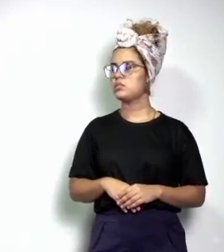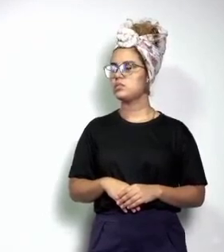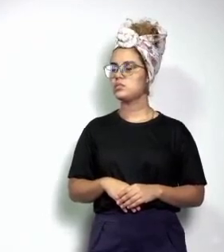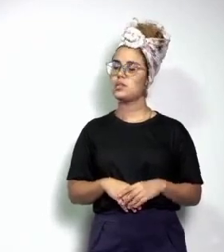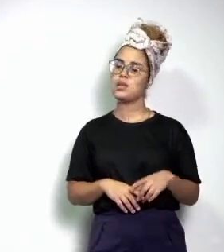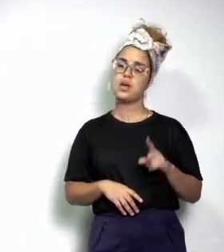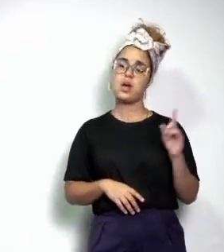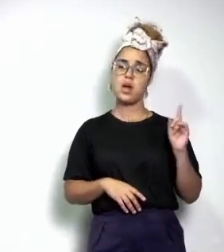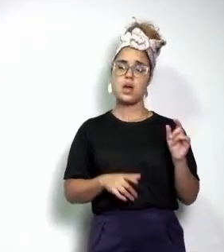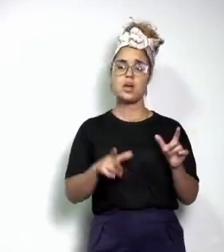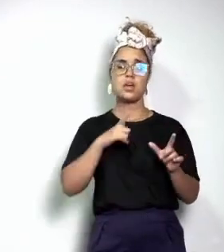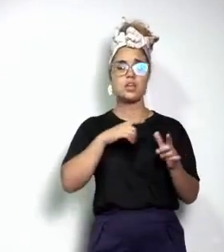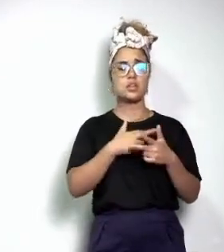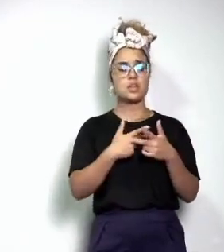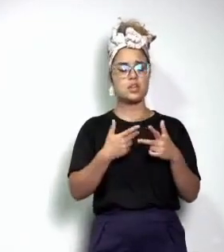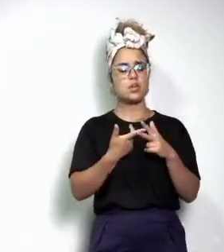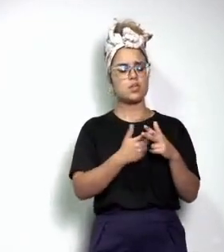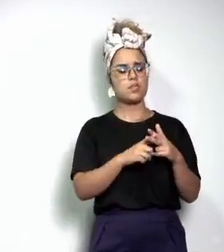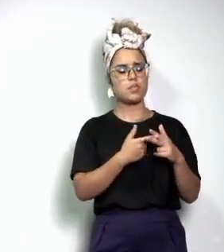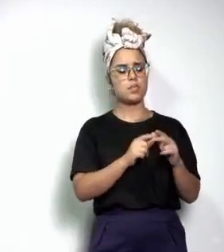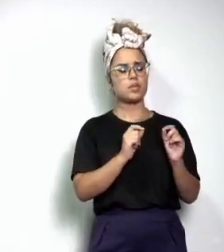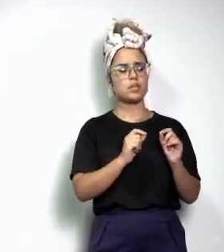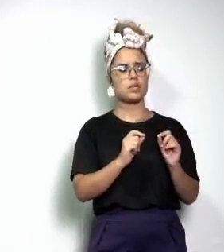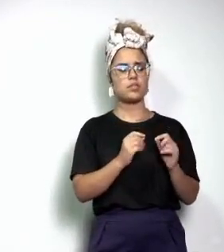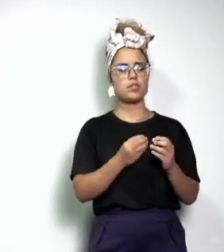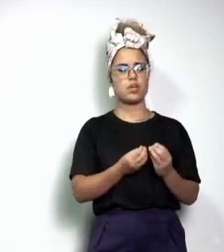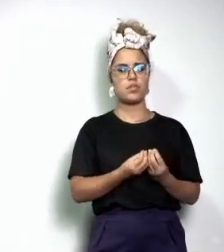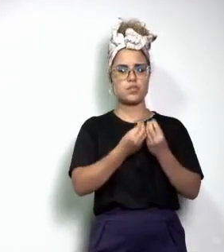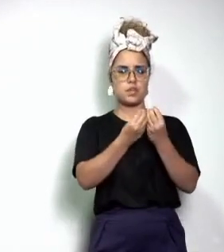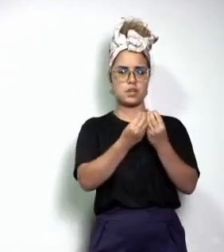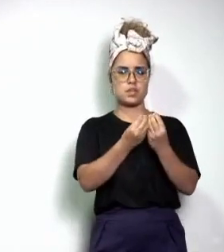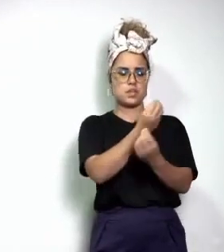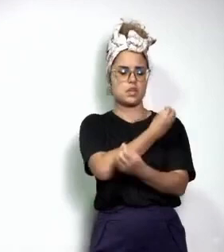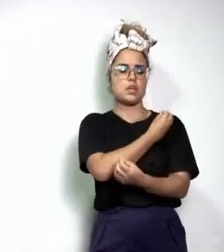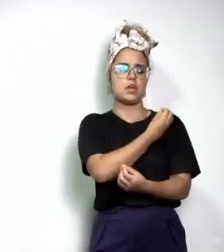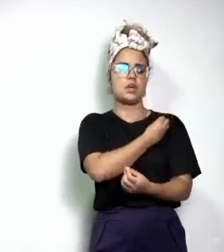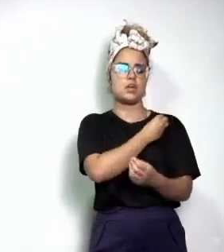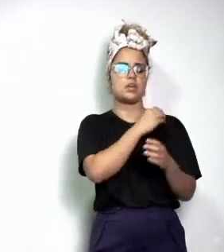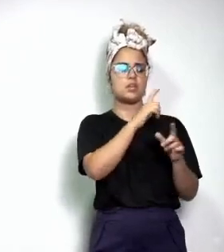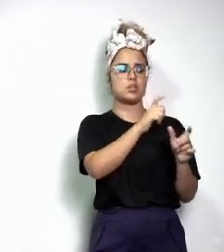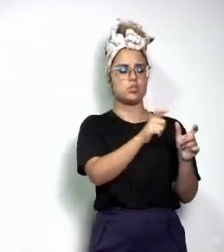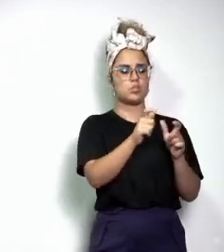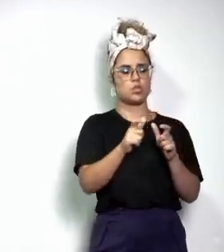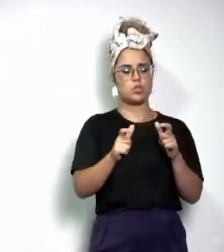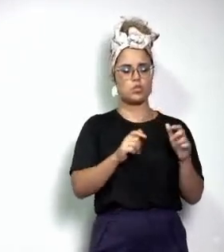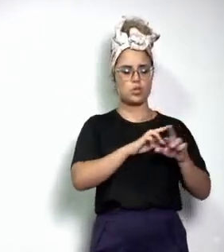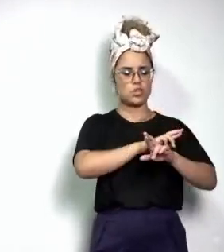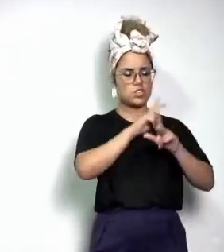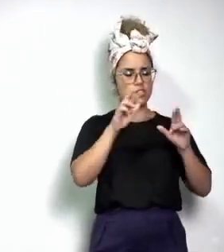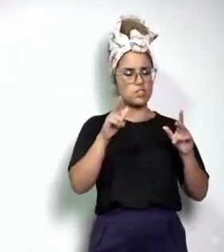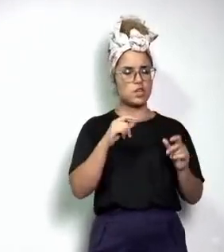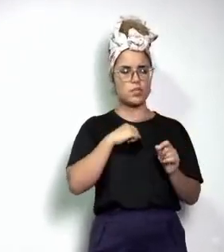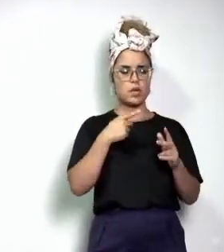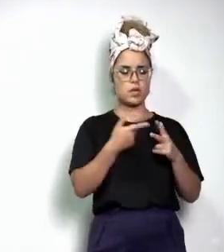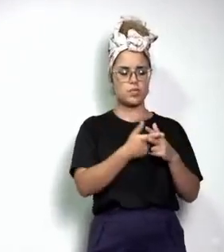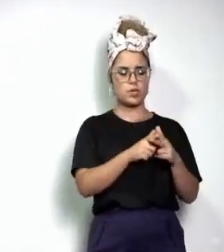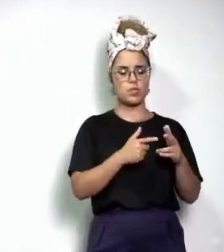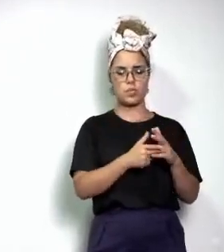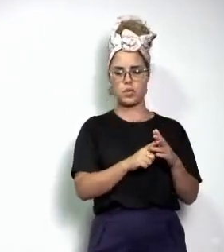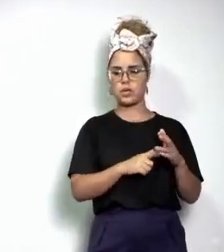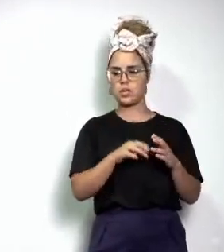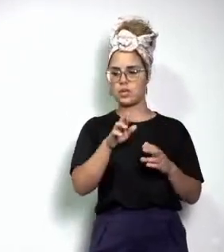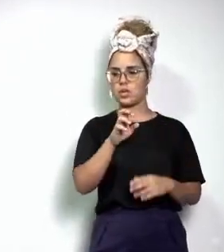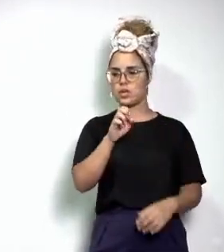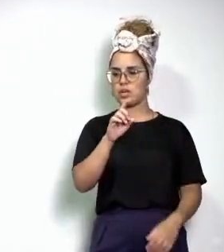uma peça que ela vai te dar aqueles inúmeros lugares para colocar parafusos, que eu comentei que a Red já